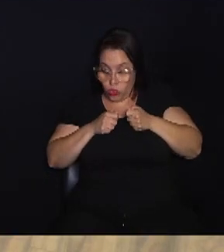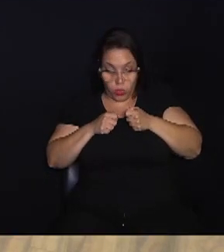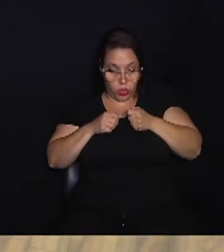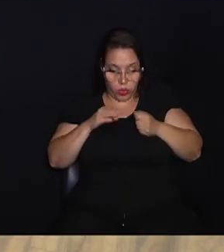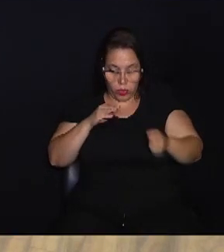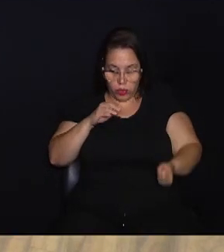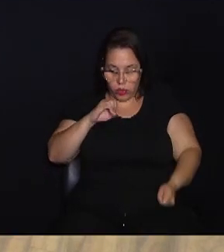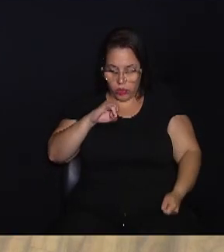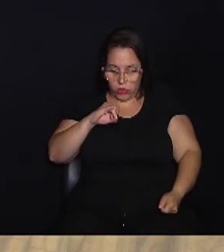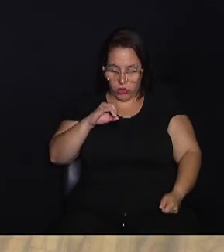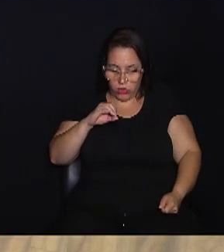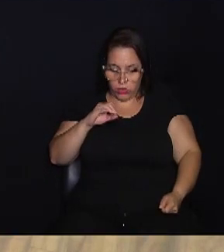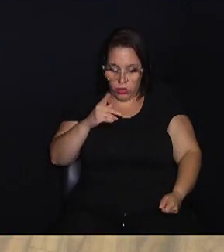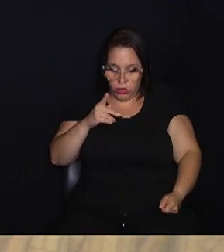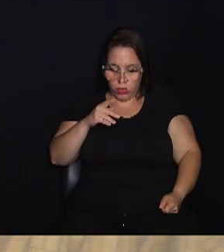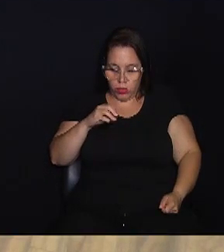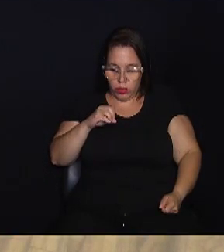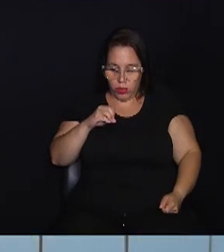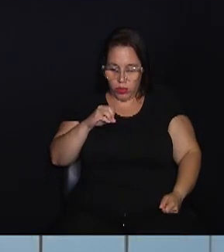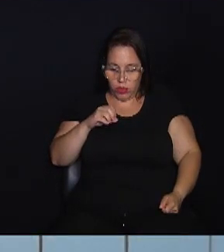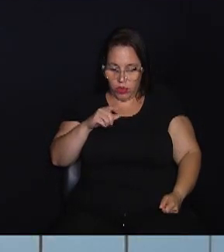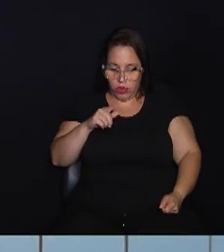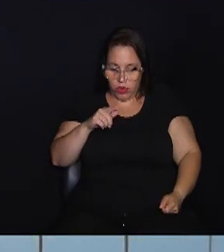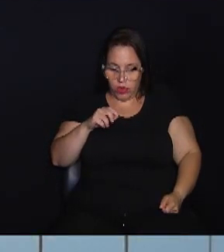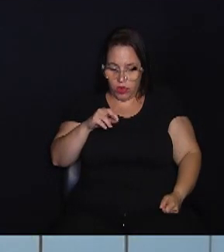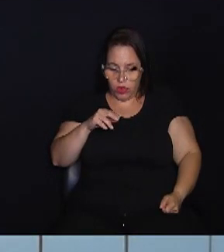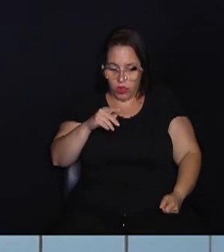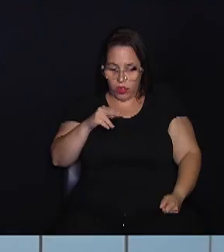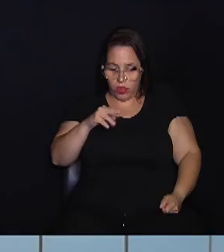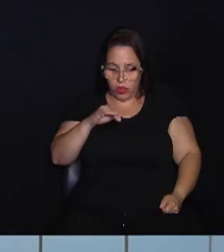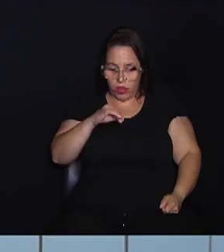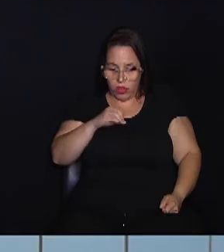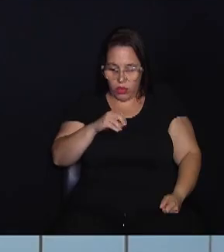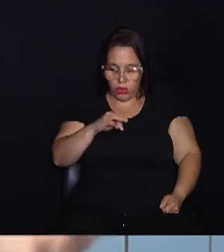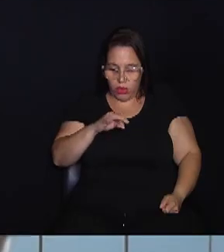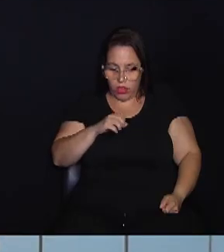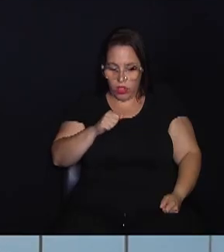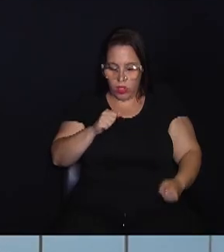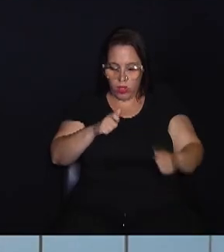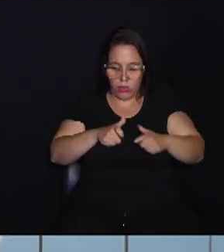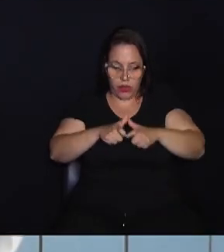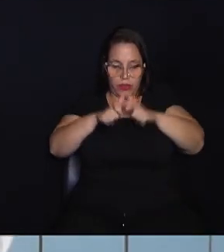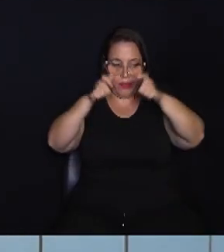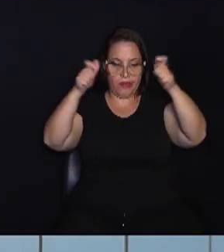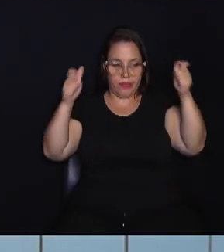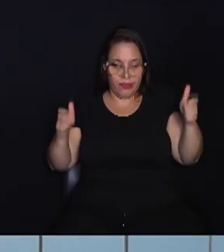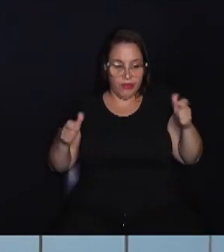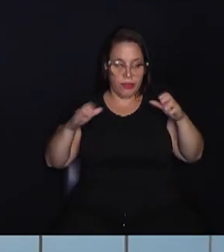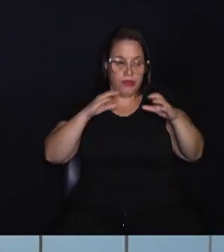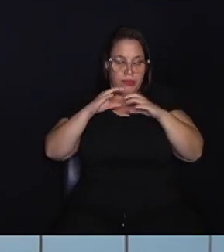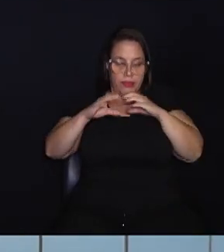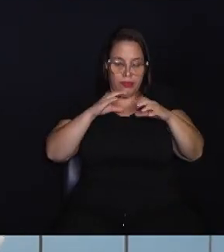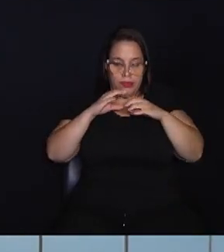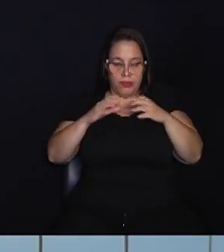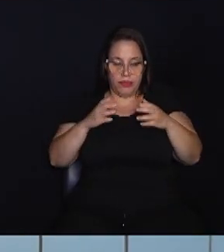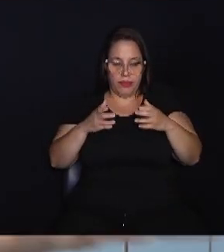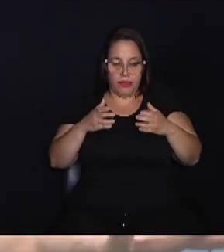bicho, loteria, quer dizer, é que cresceu, eu acho assim, a comunicação,